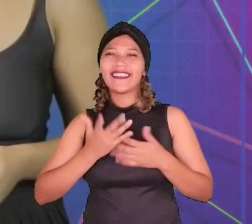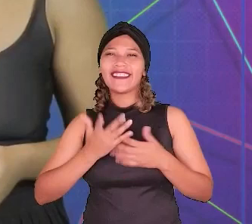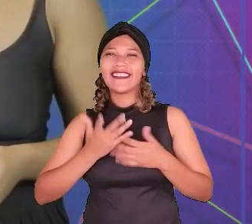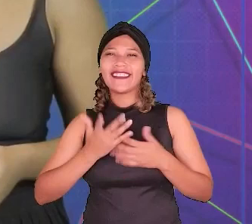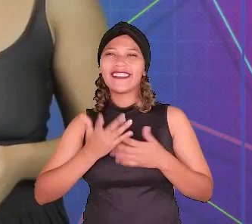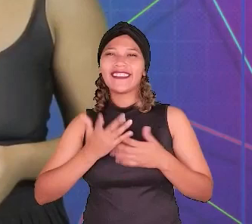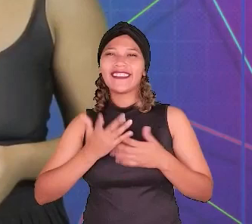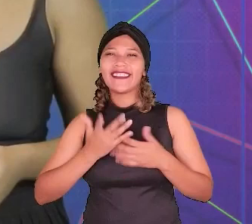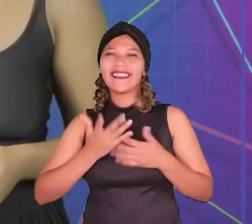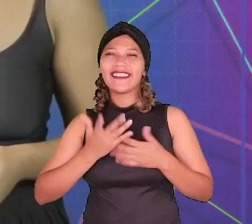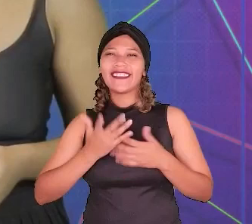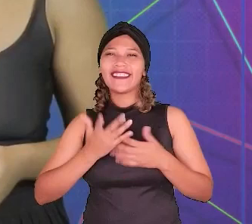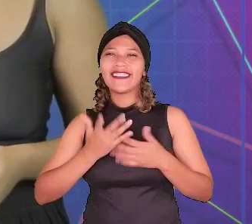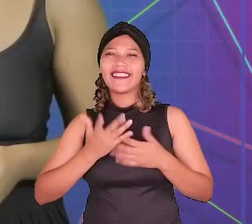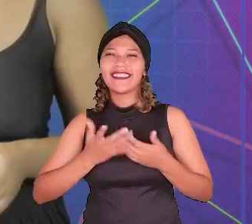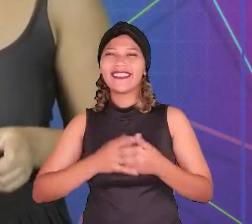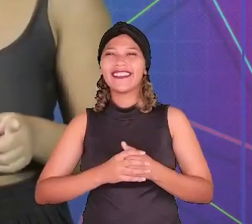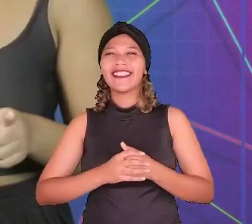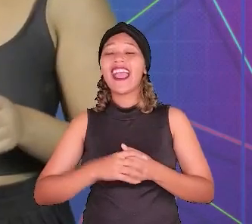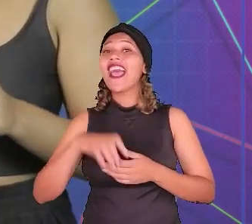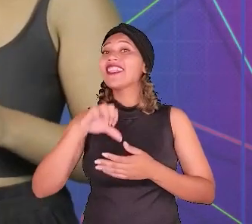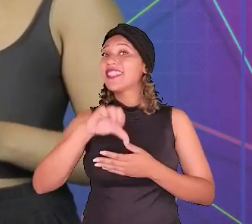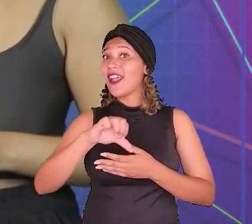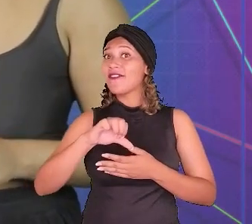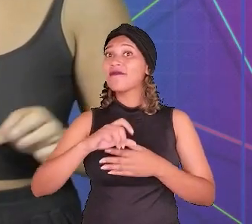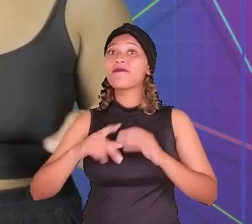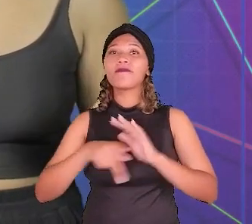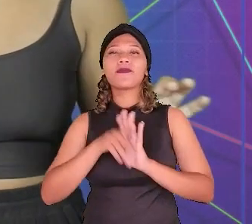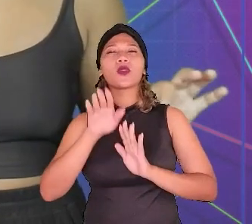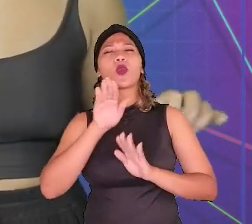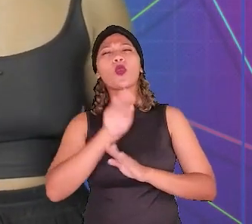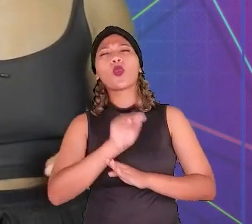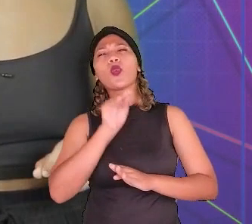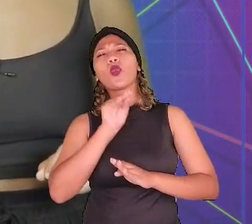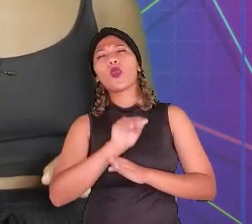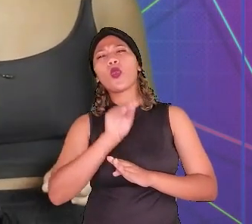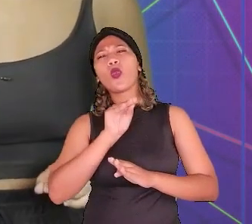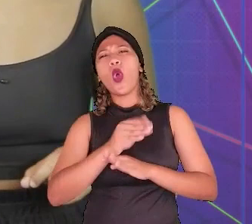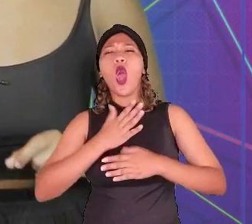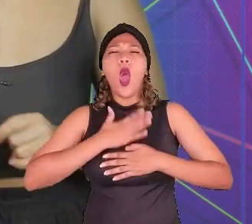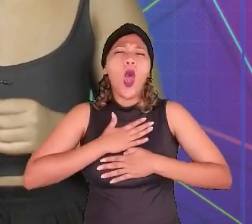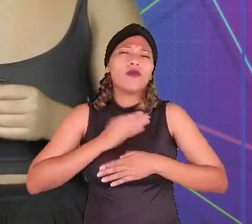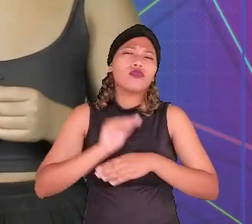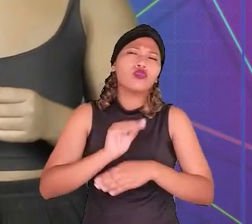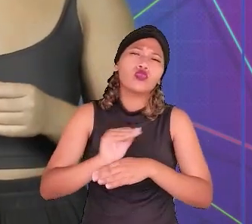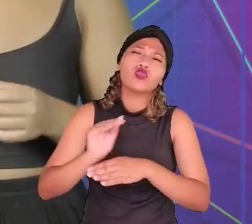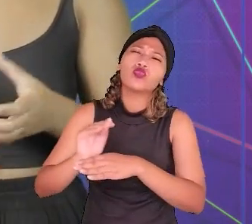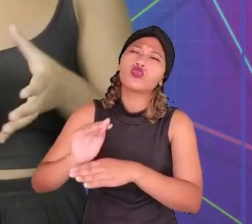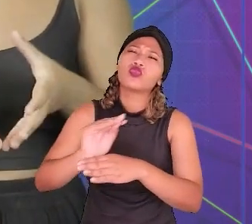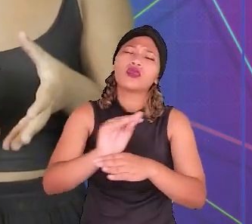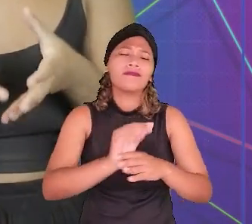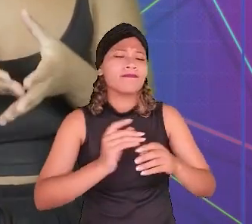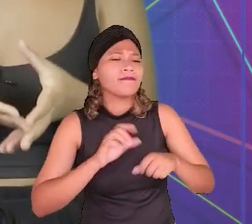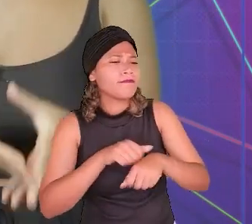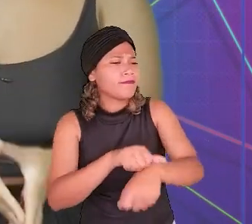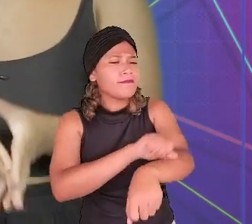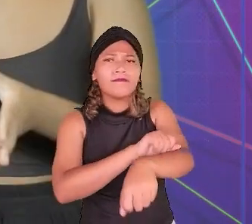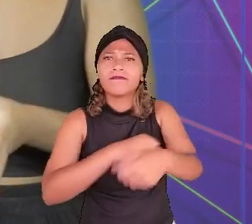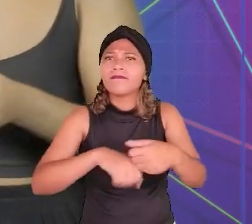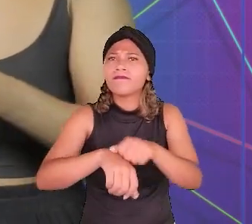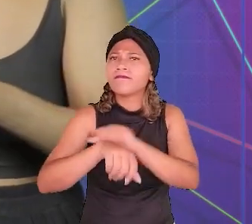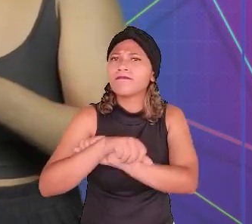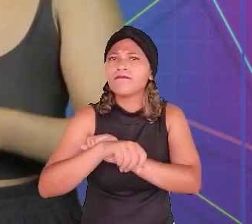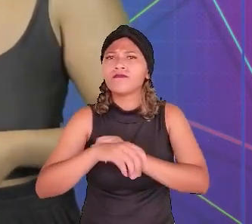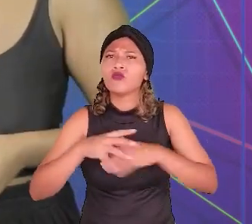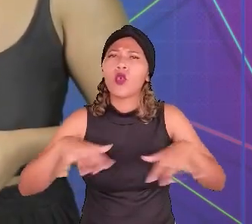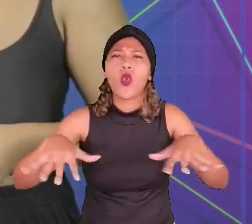azul com feições humanizadas com o olhar de quem está com 9. dúvidas. O cuidador. gosta de cuidar dos outros e faz o possível para que